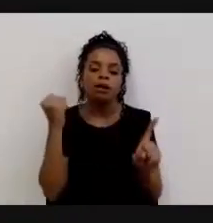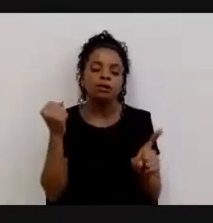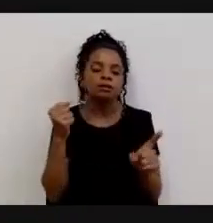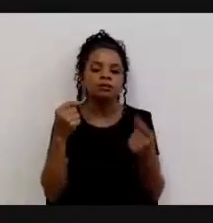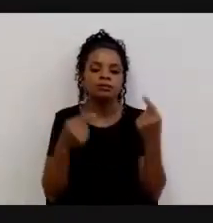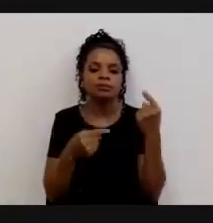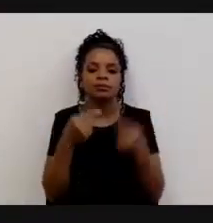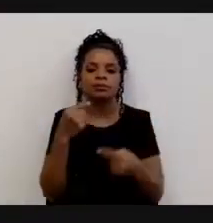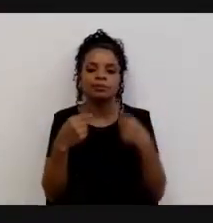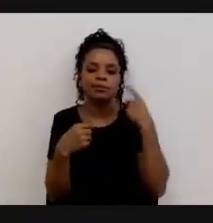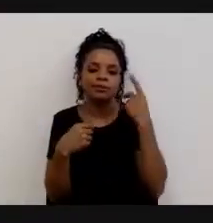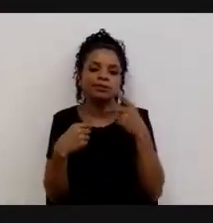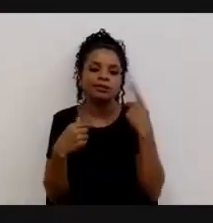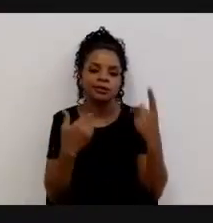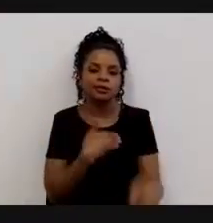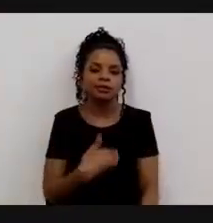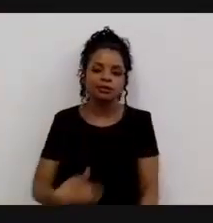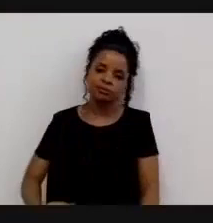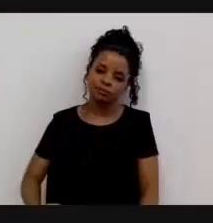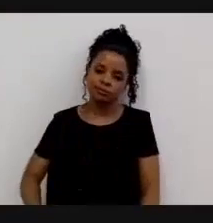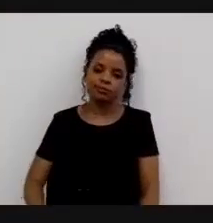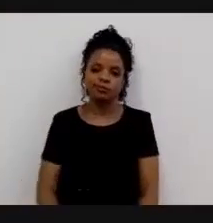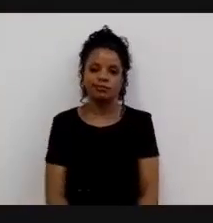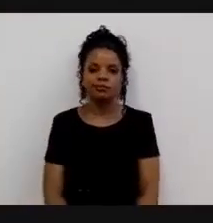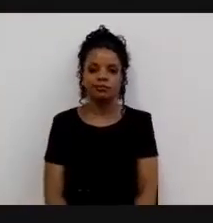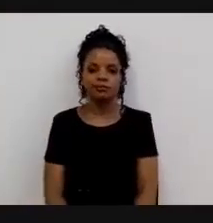para onde são direcionadas.